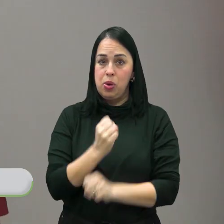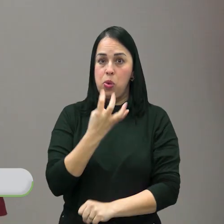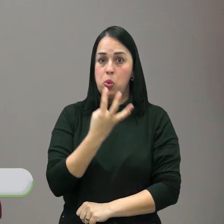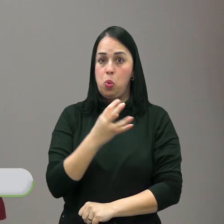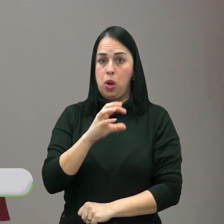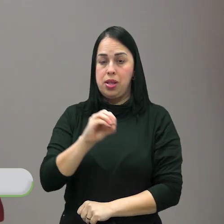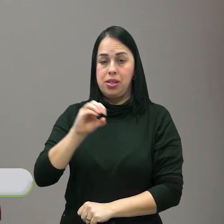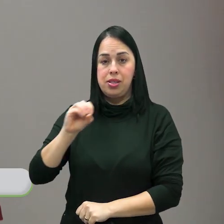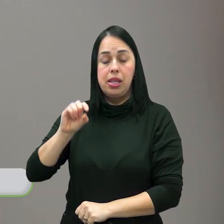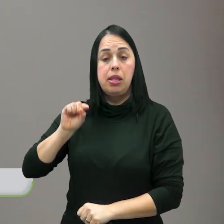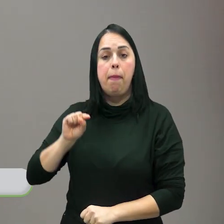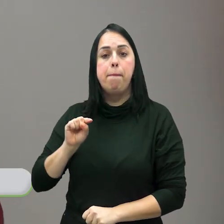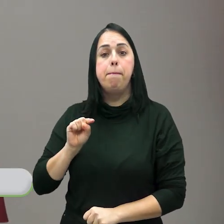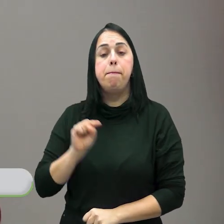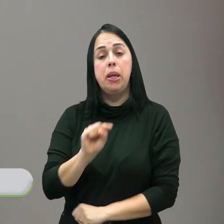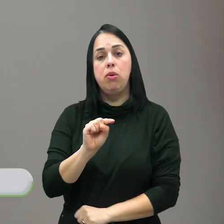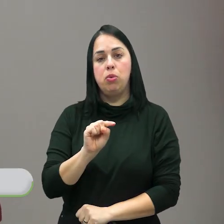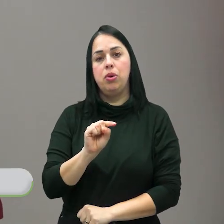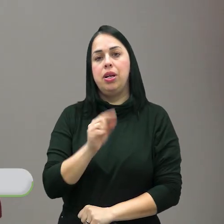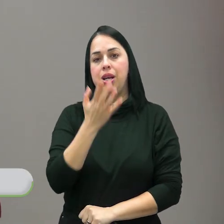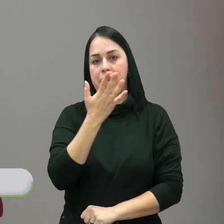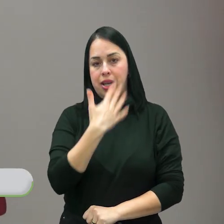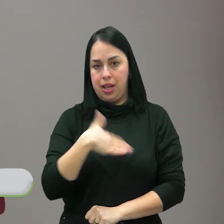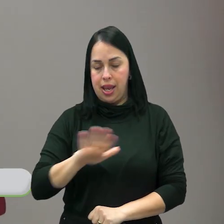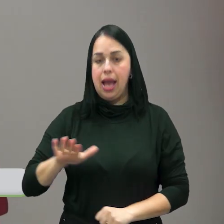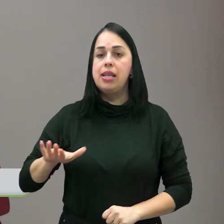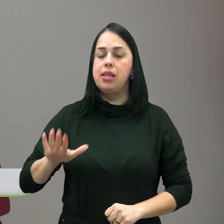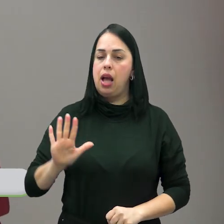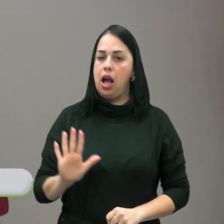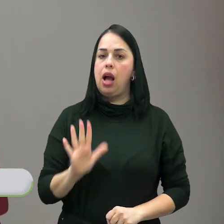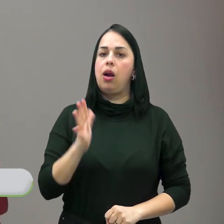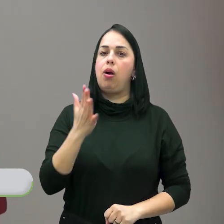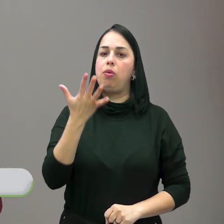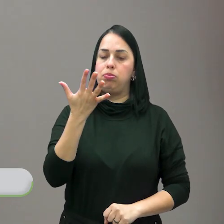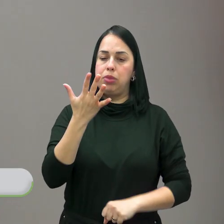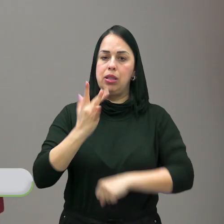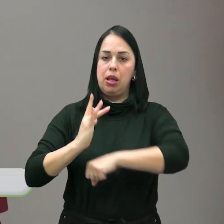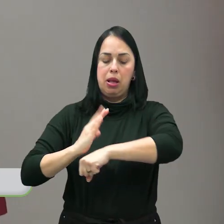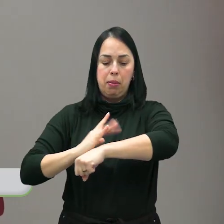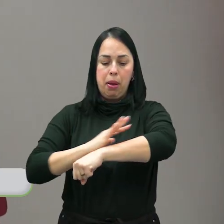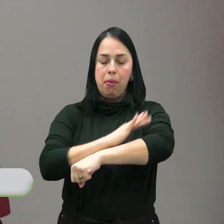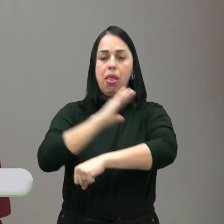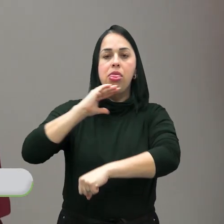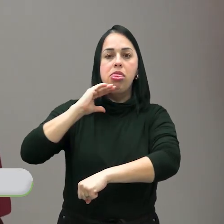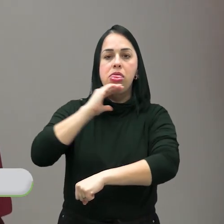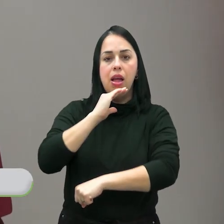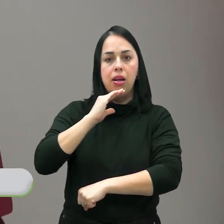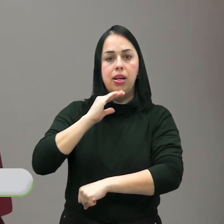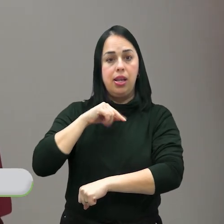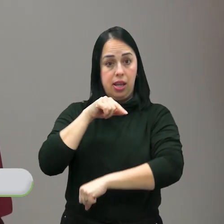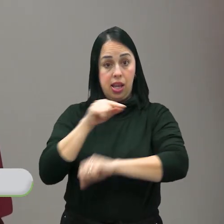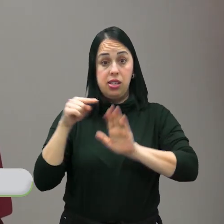menos 400 mil crianças sofrem queimaduras no Brasil. Esses dados foram divulgados pela